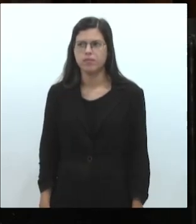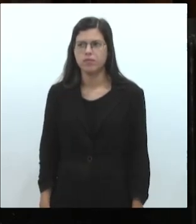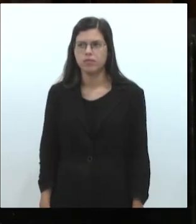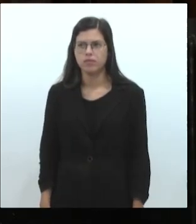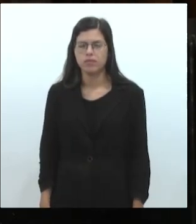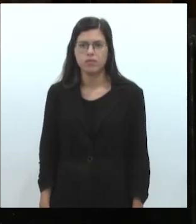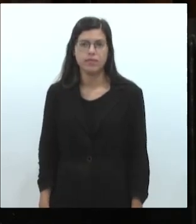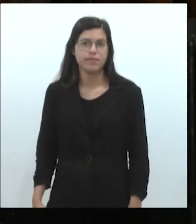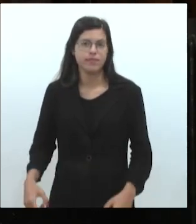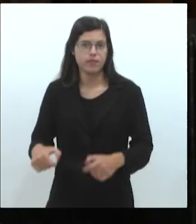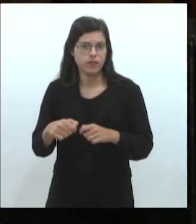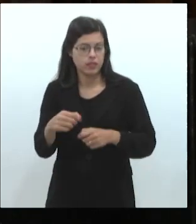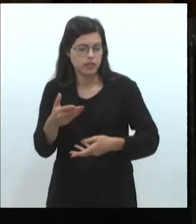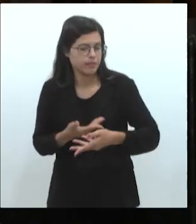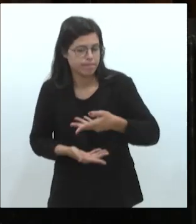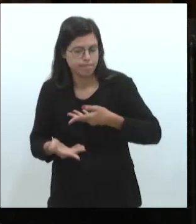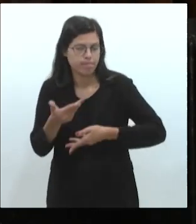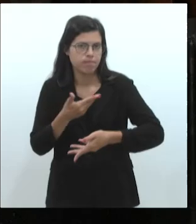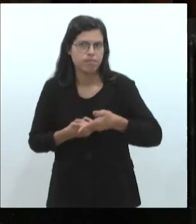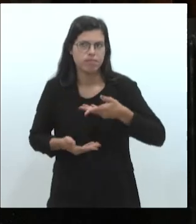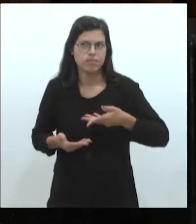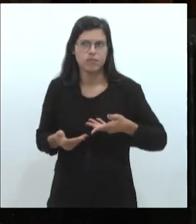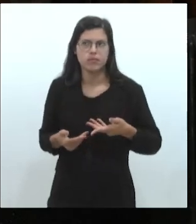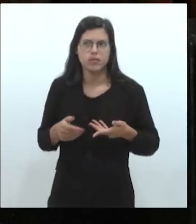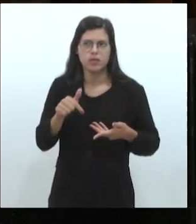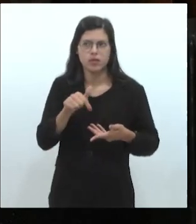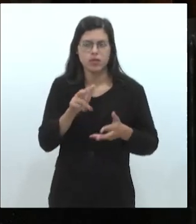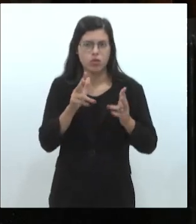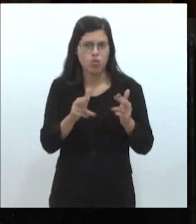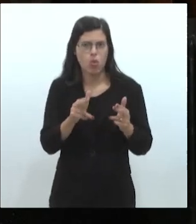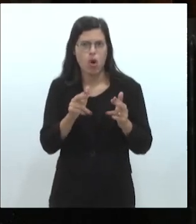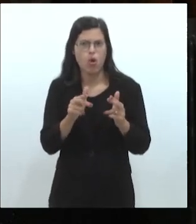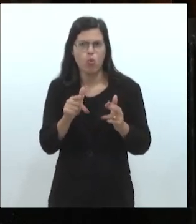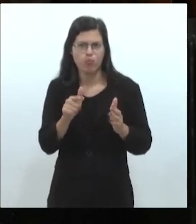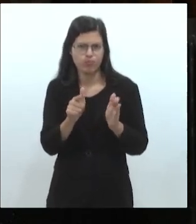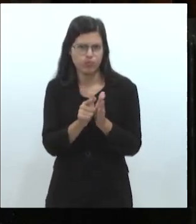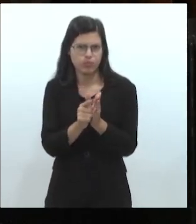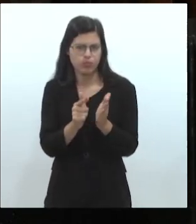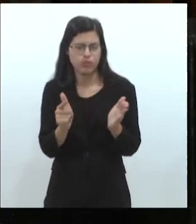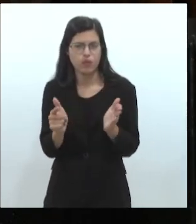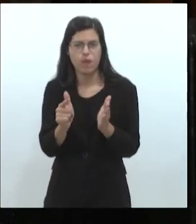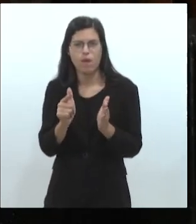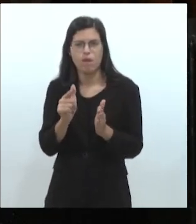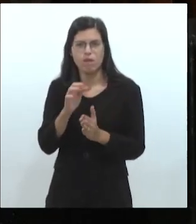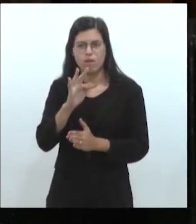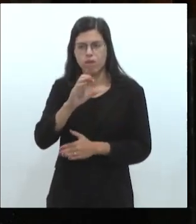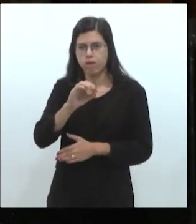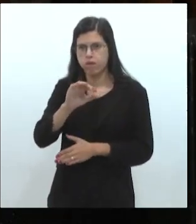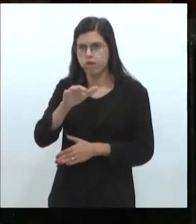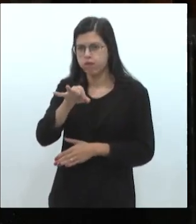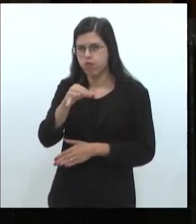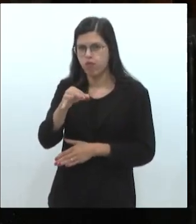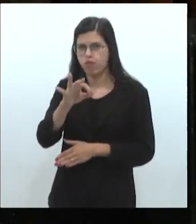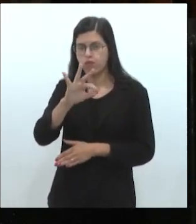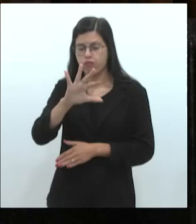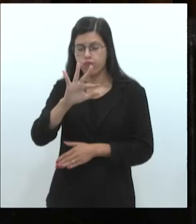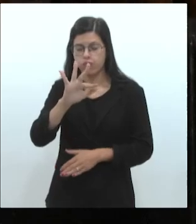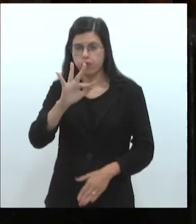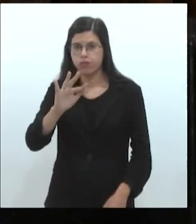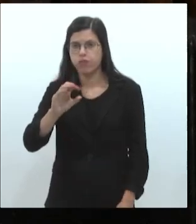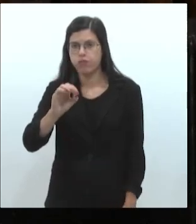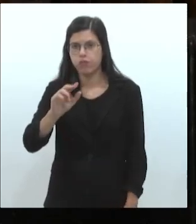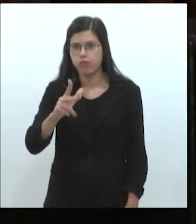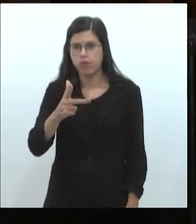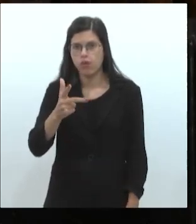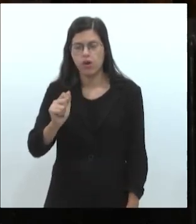ser feitas, né, como bem foi colocado pela Folha de São Paulo, que, aliás, foi o único meio de comunicação, além das